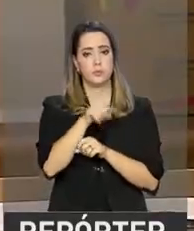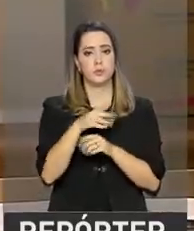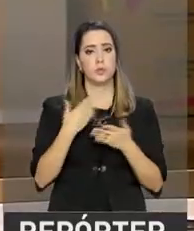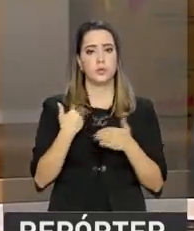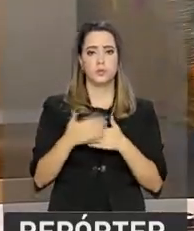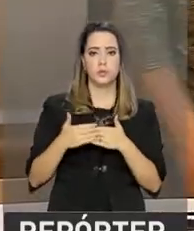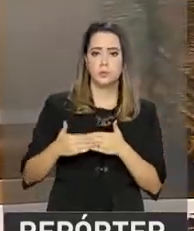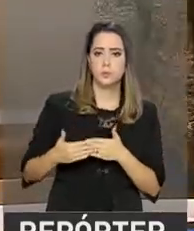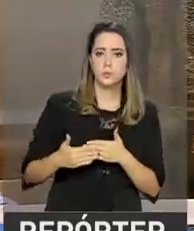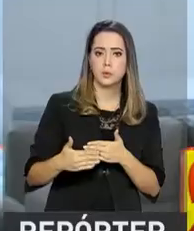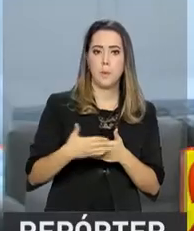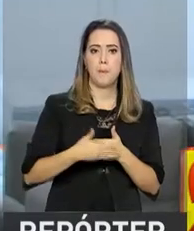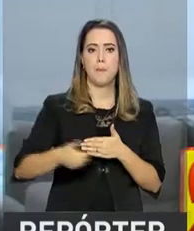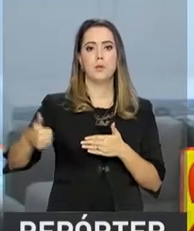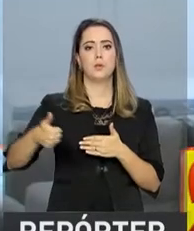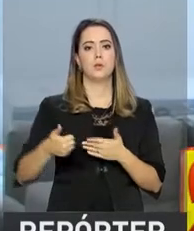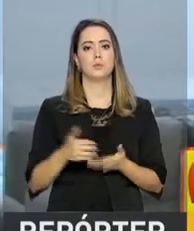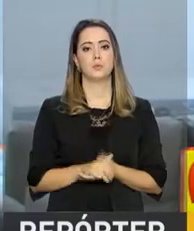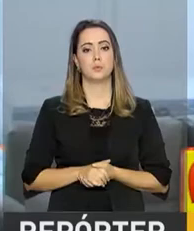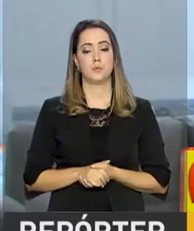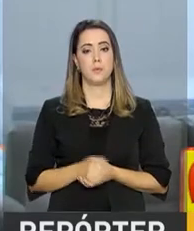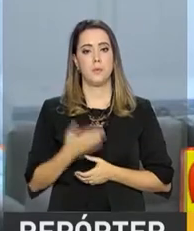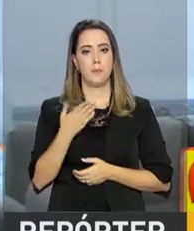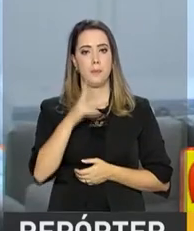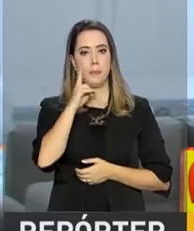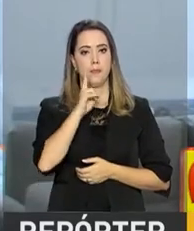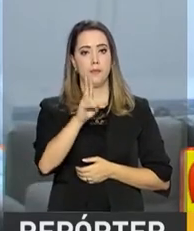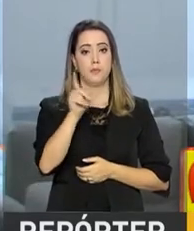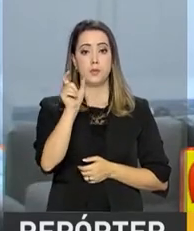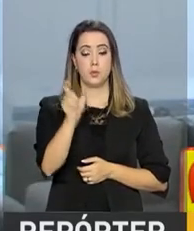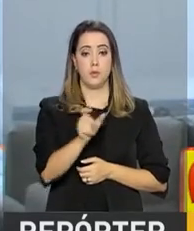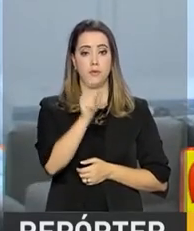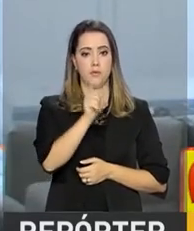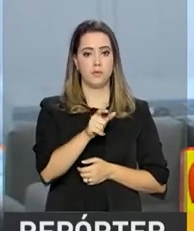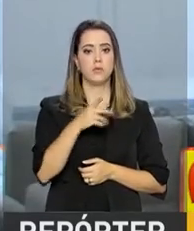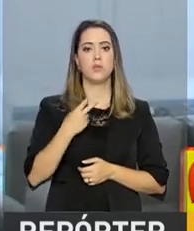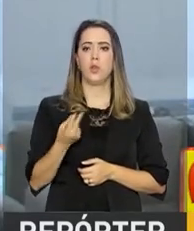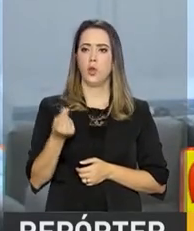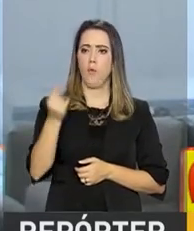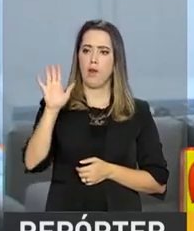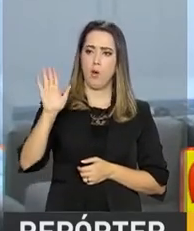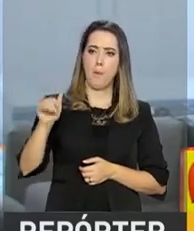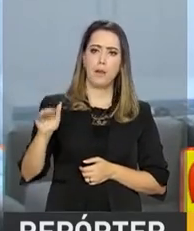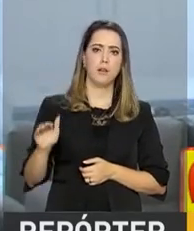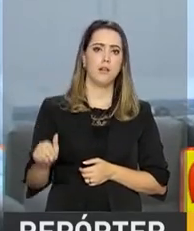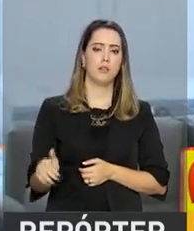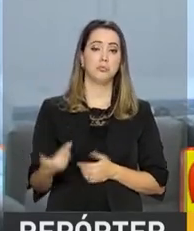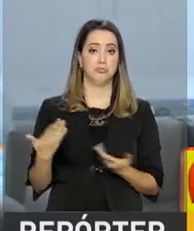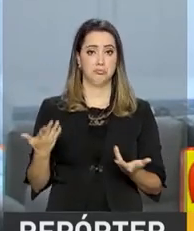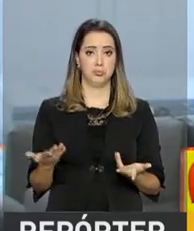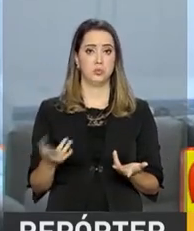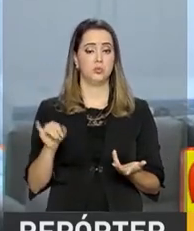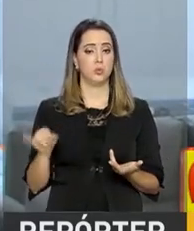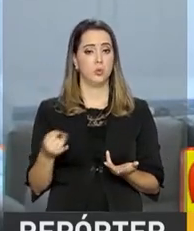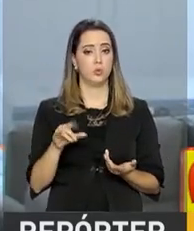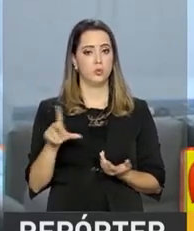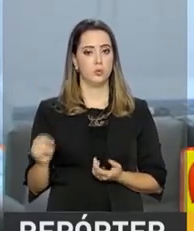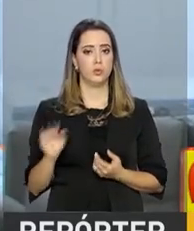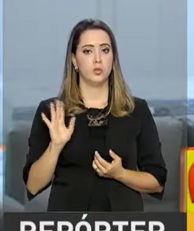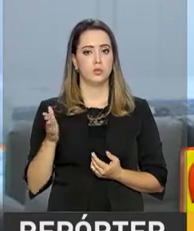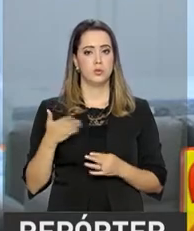é só melhorar o consumidor vê que está que realmente está acontecendo ele sentir que realmente o jogo está caindo né